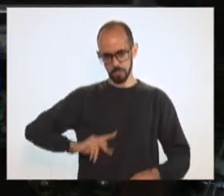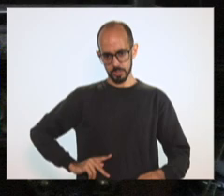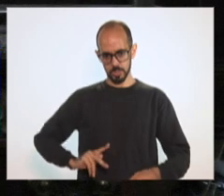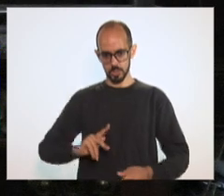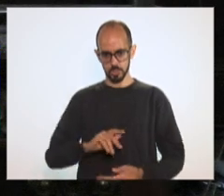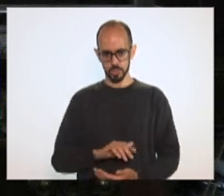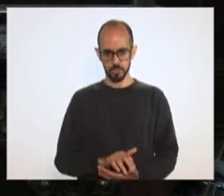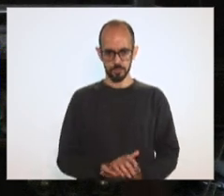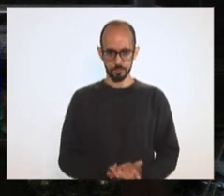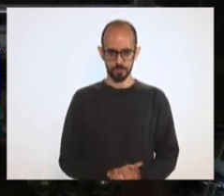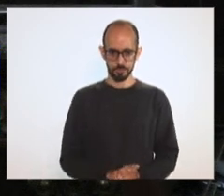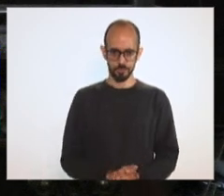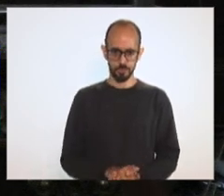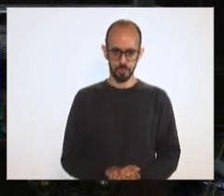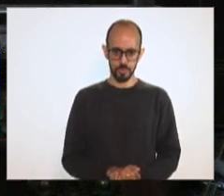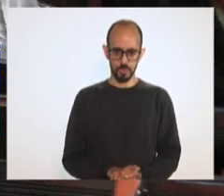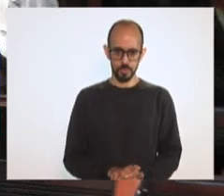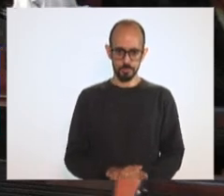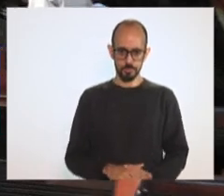orador, escrita, deputado Rodrigo Amorim.